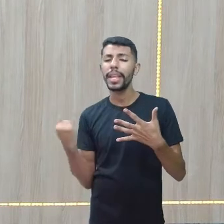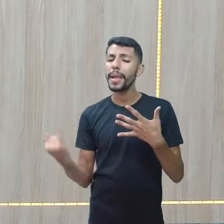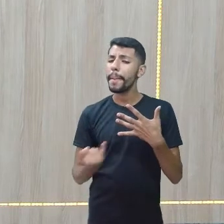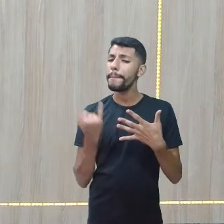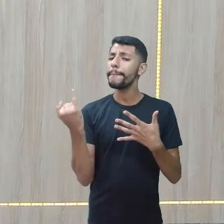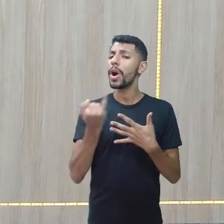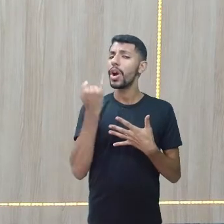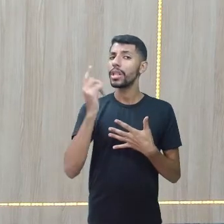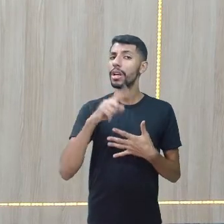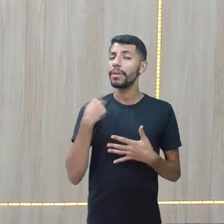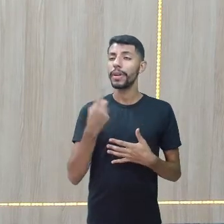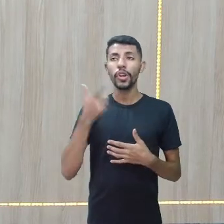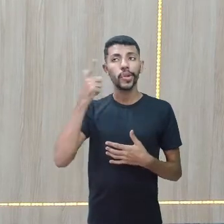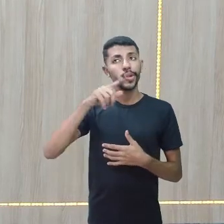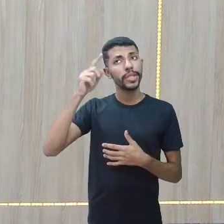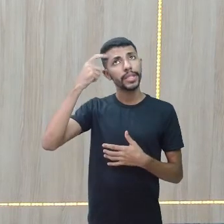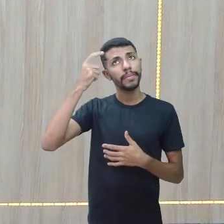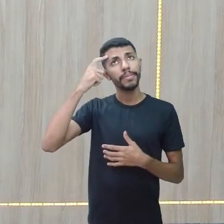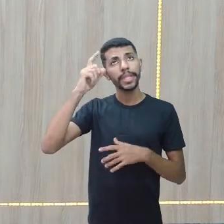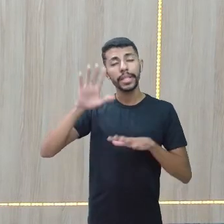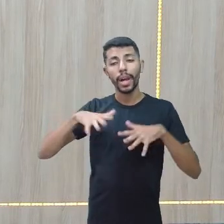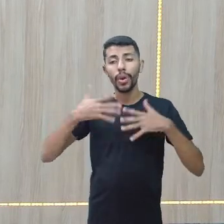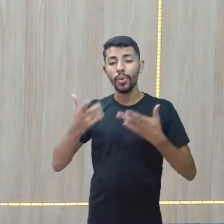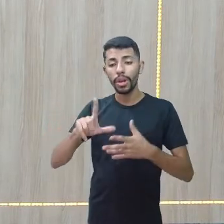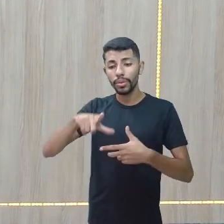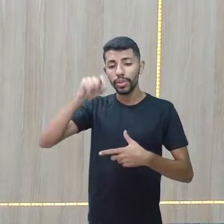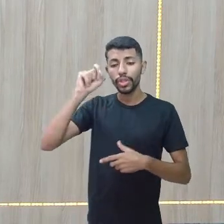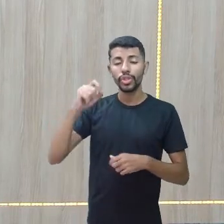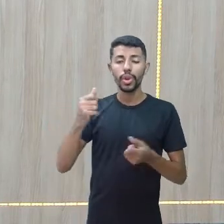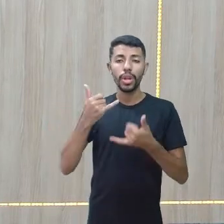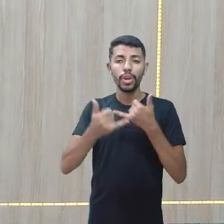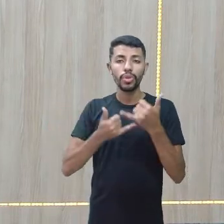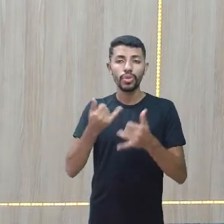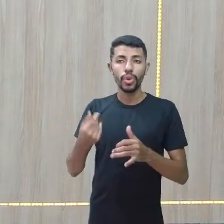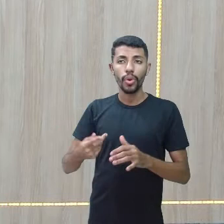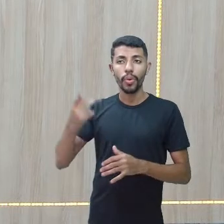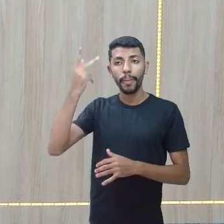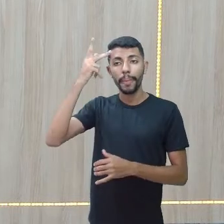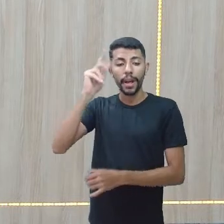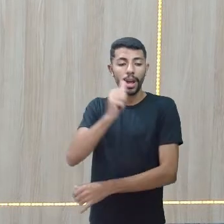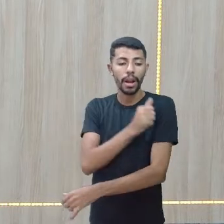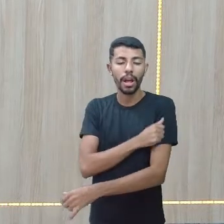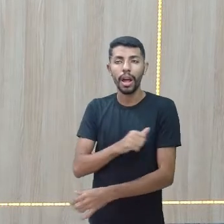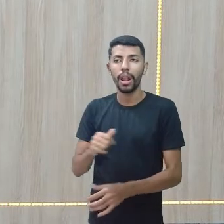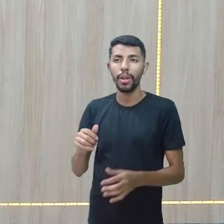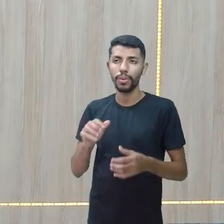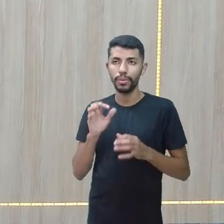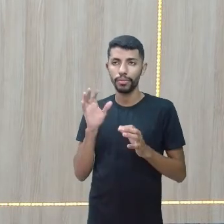possa pensar quando a gente for selecionar um jogo para um determinado estudante.